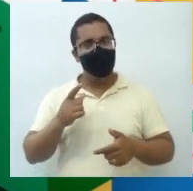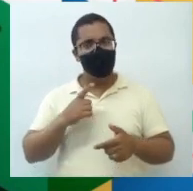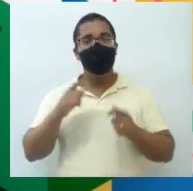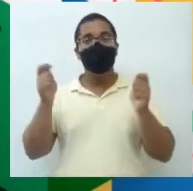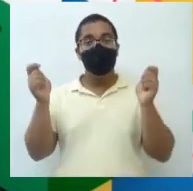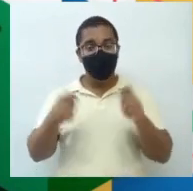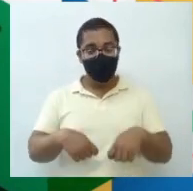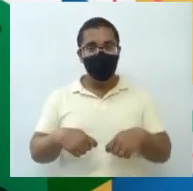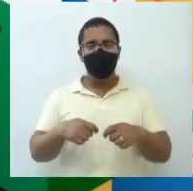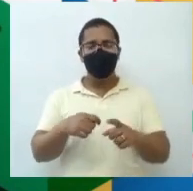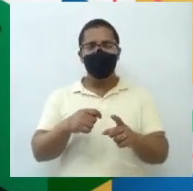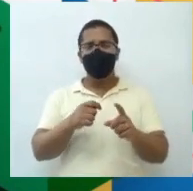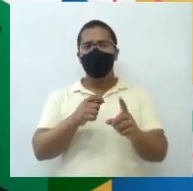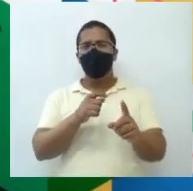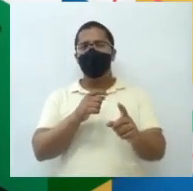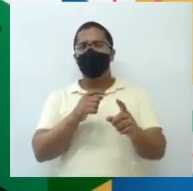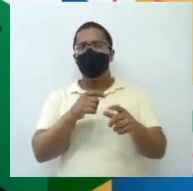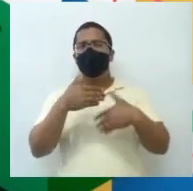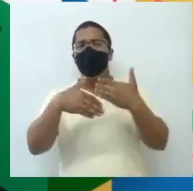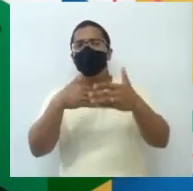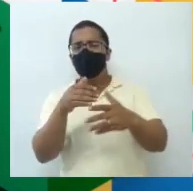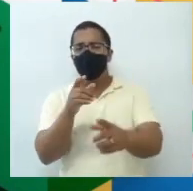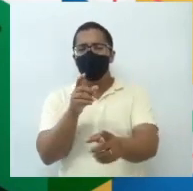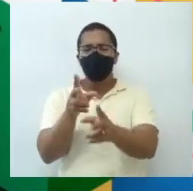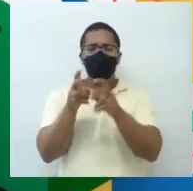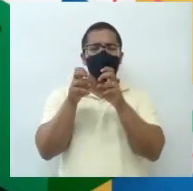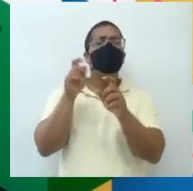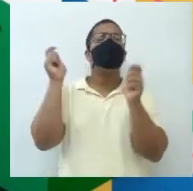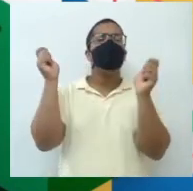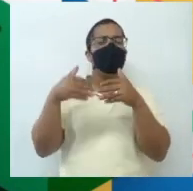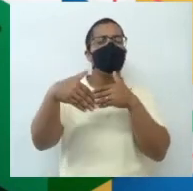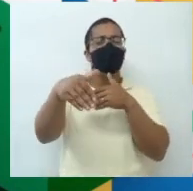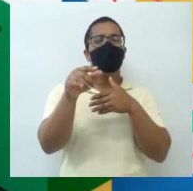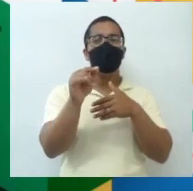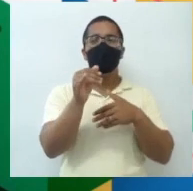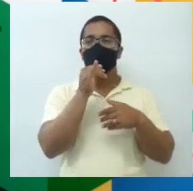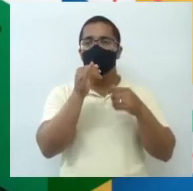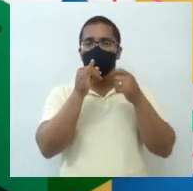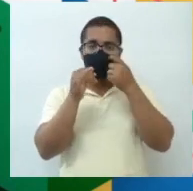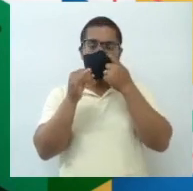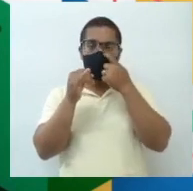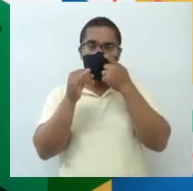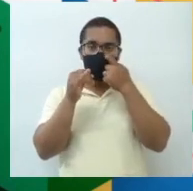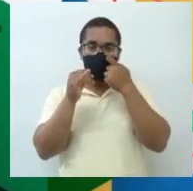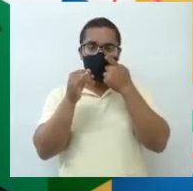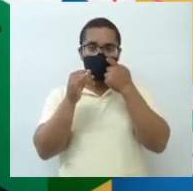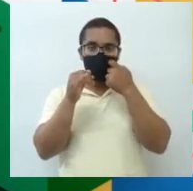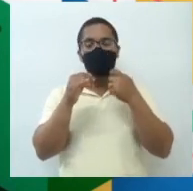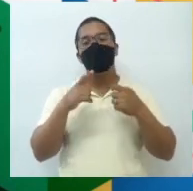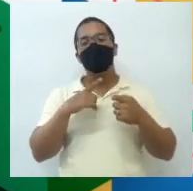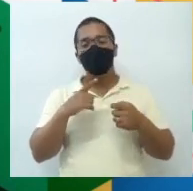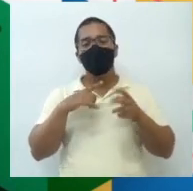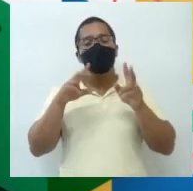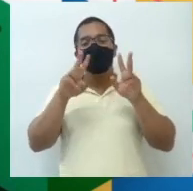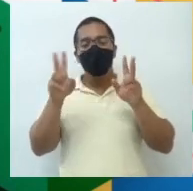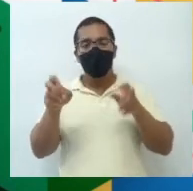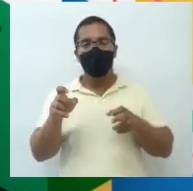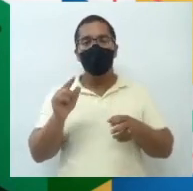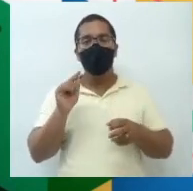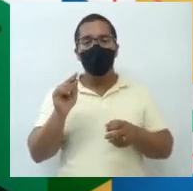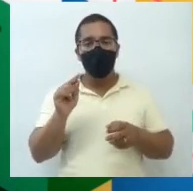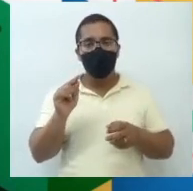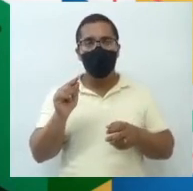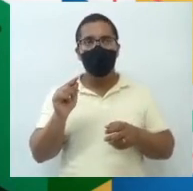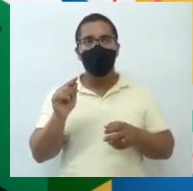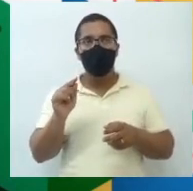prevenir previsível de ação como por exemplo Abolição e dá aquilo que ele chamou de